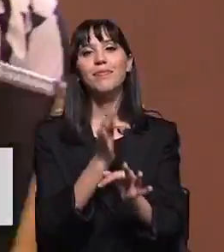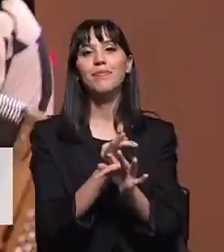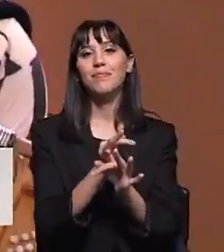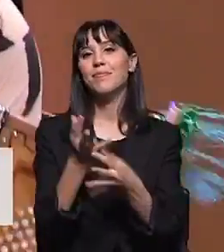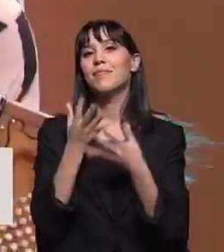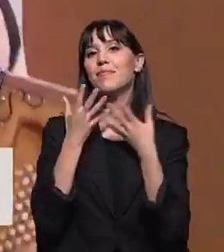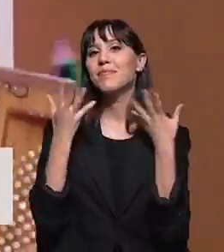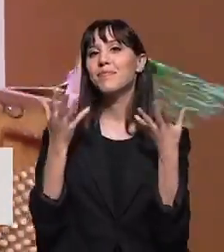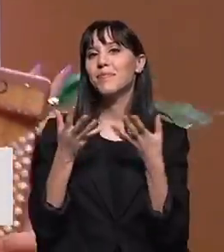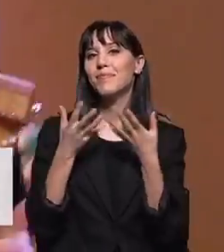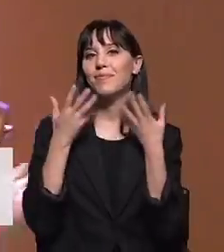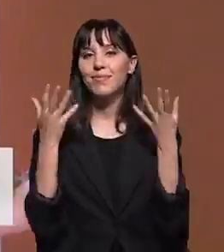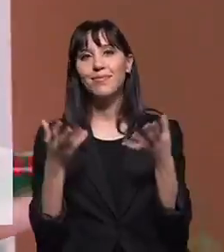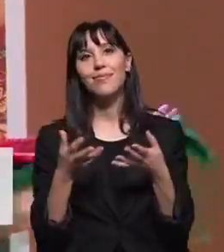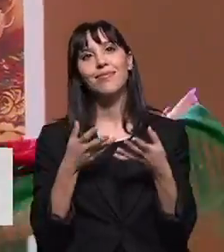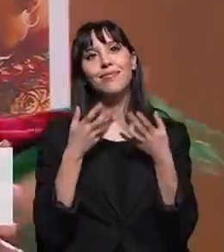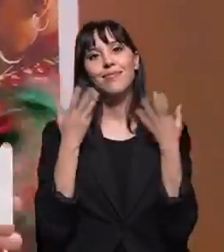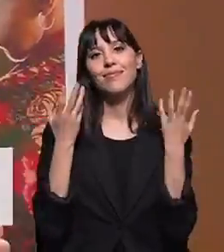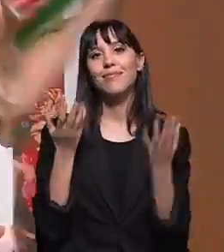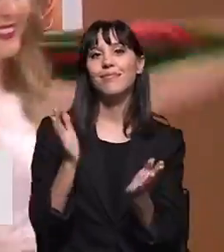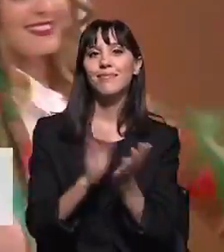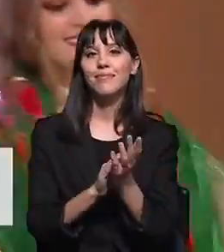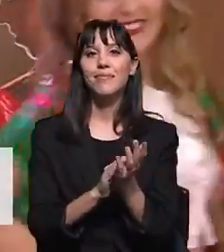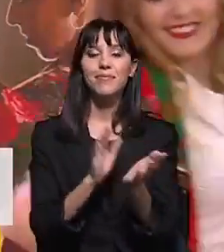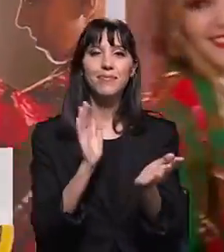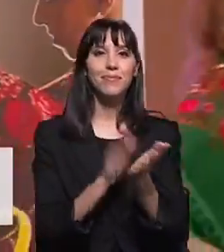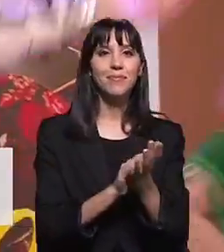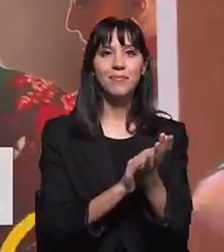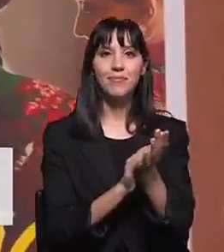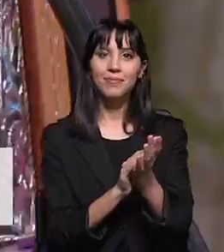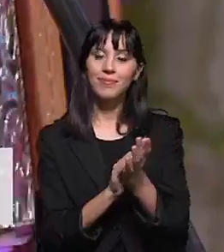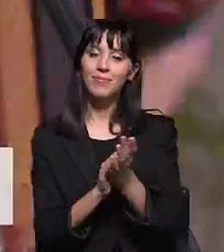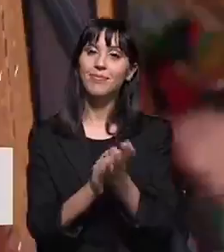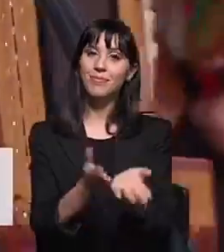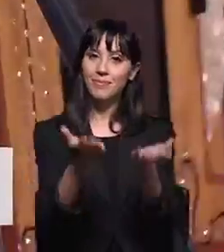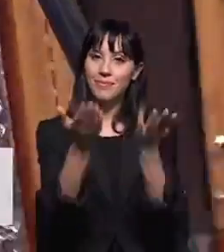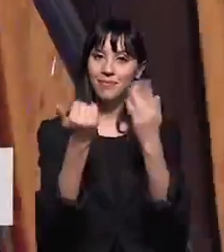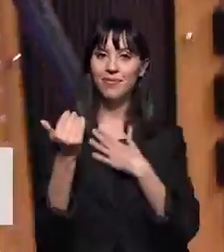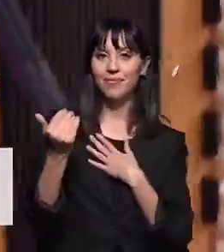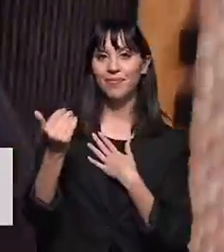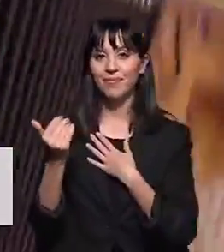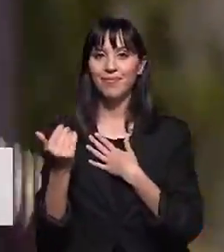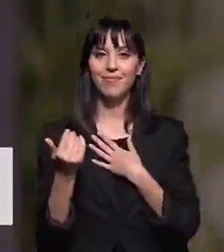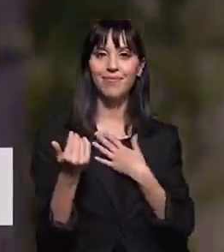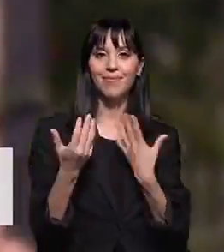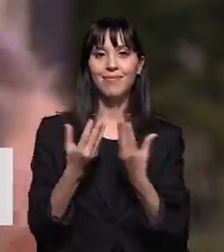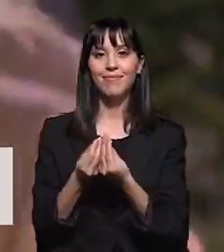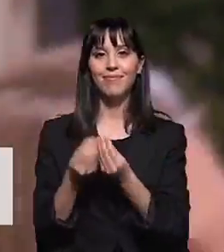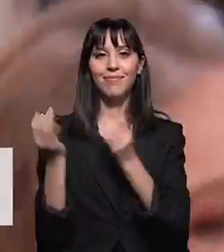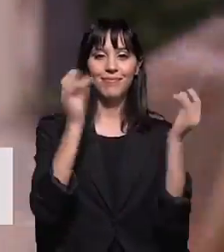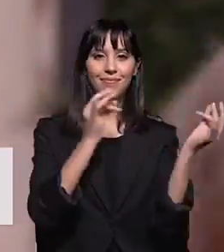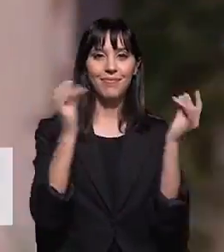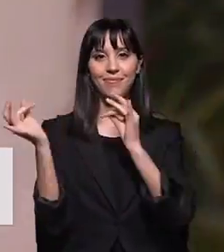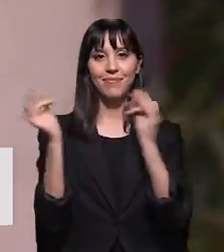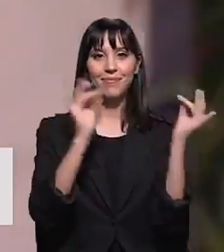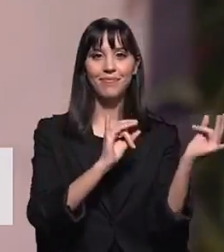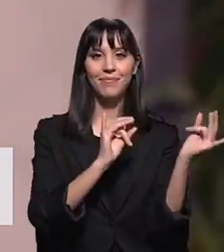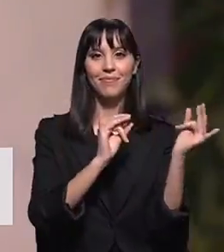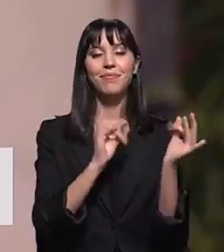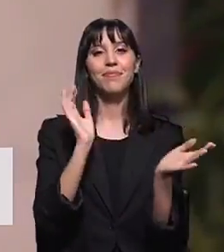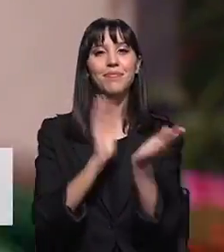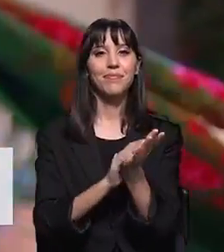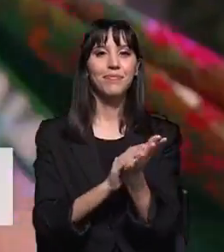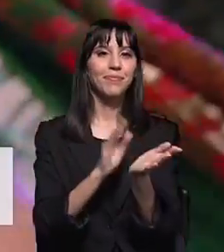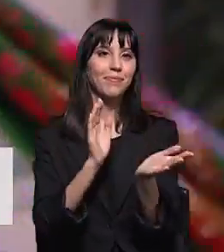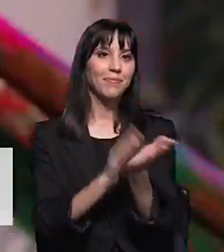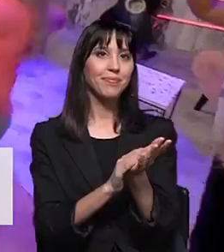e animação. Bate na palma da mão, vem dançar comigo a modinha do malhão. Bate